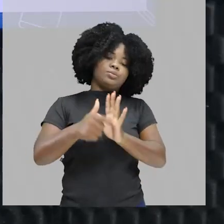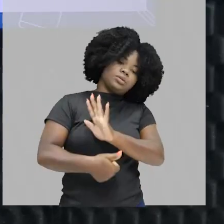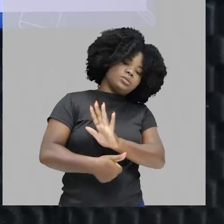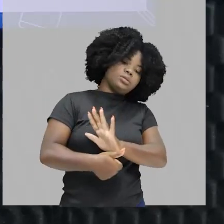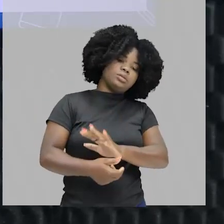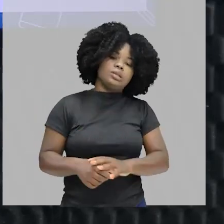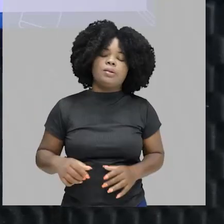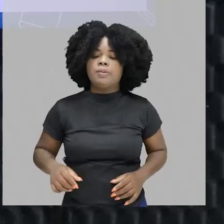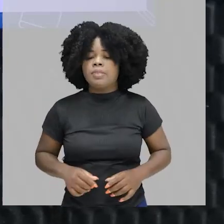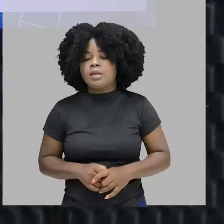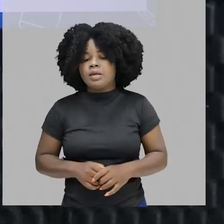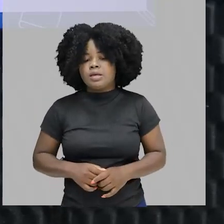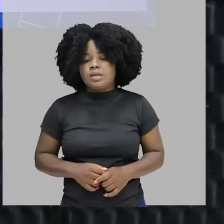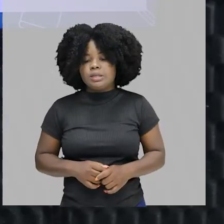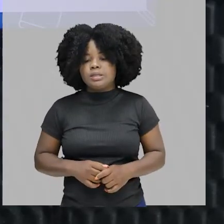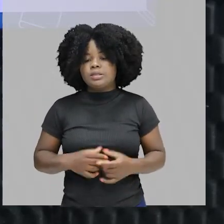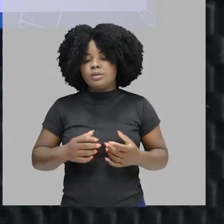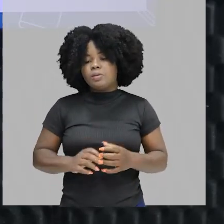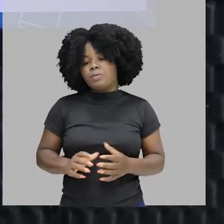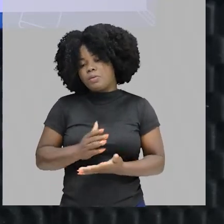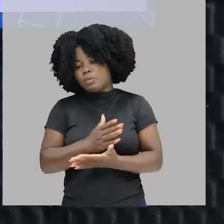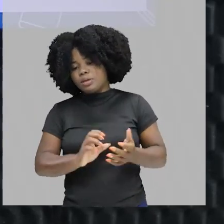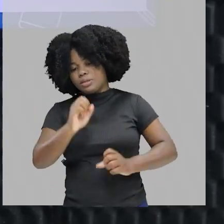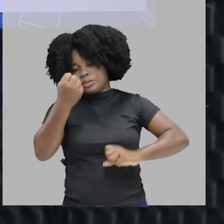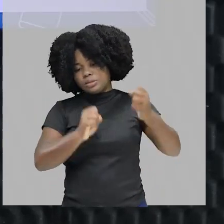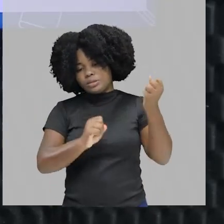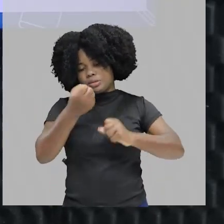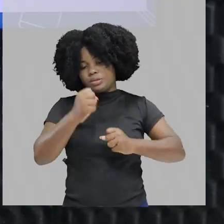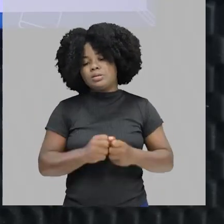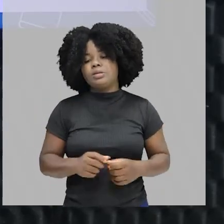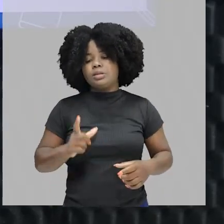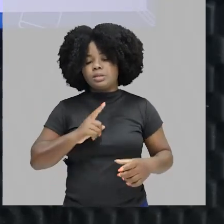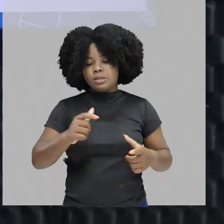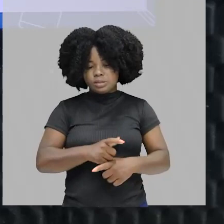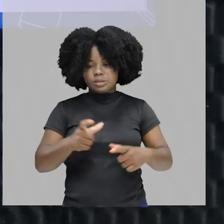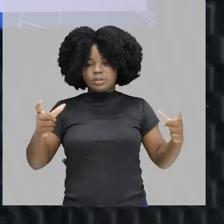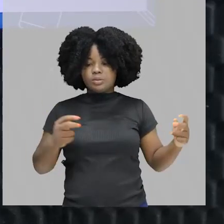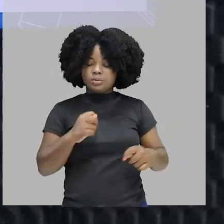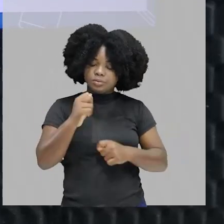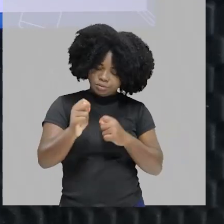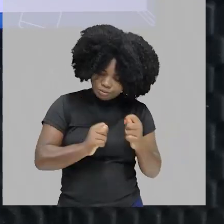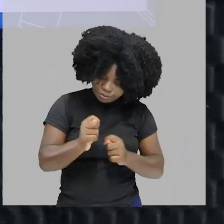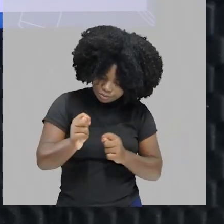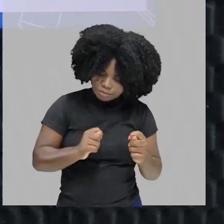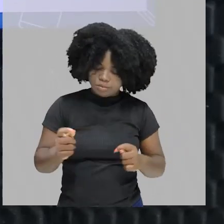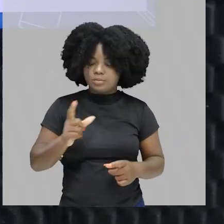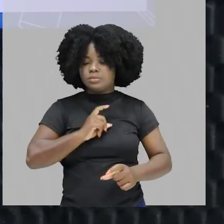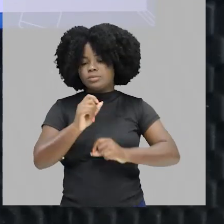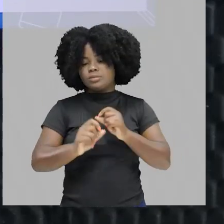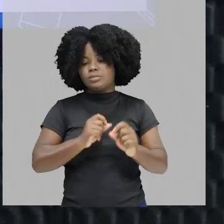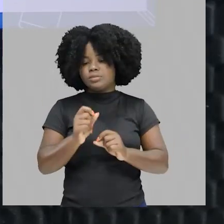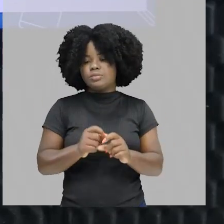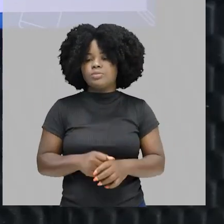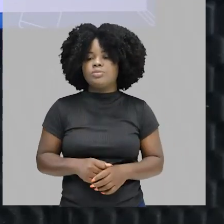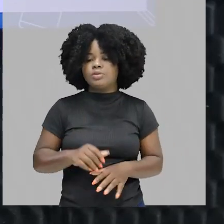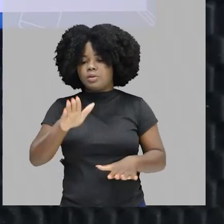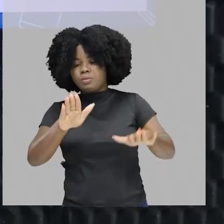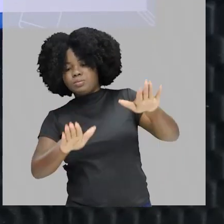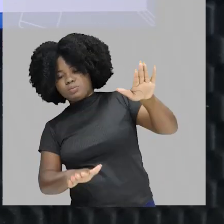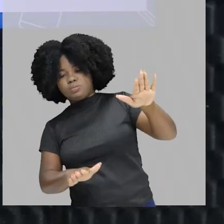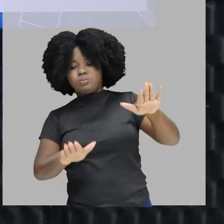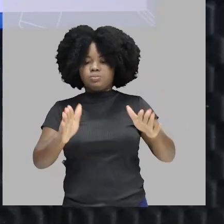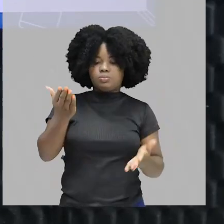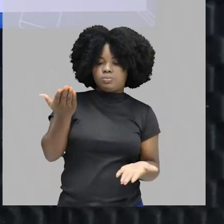se industrializar de fato e urbanizar, e tem esse seu crescimento econômico, nós vamos ter aí uma discrepância econômica, social